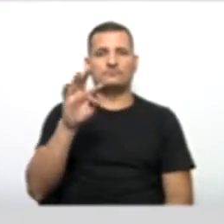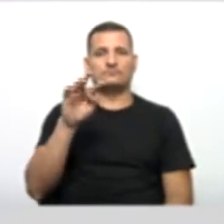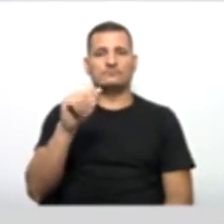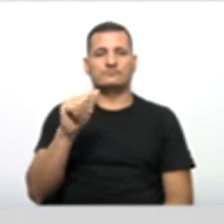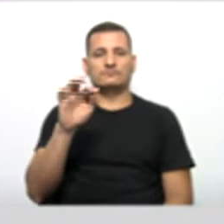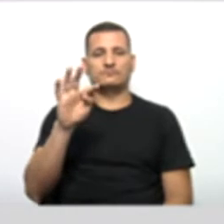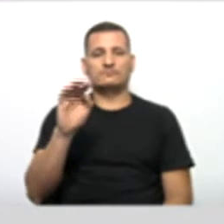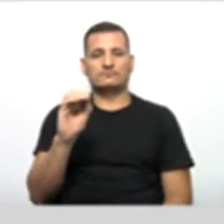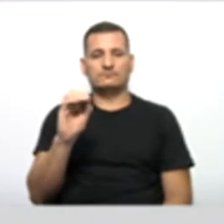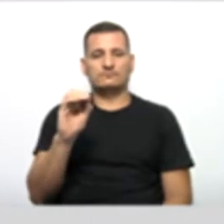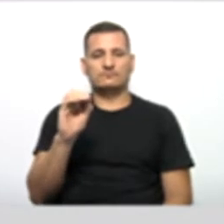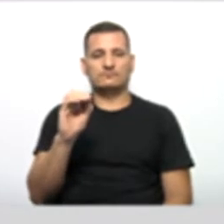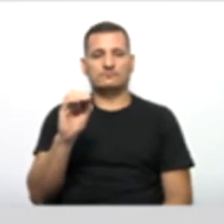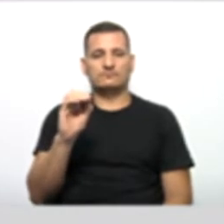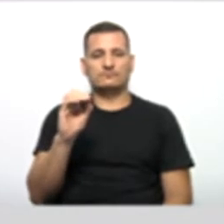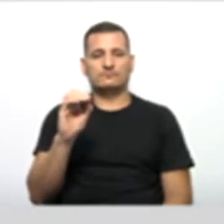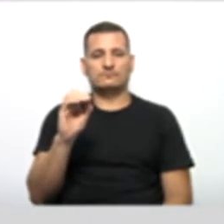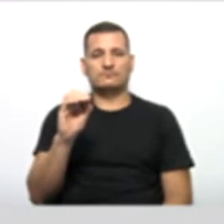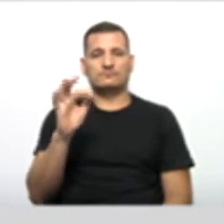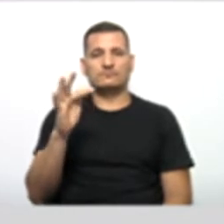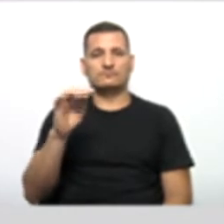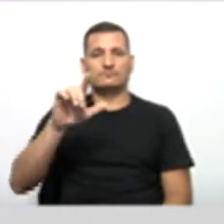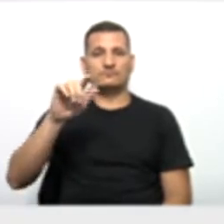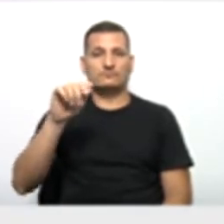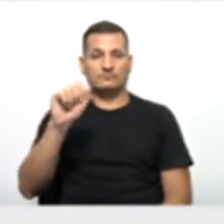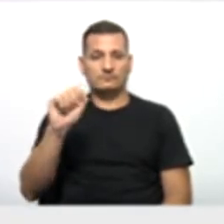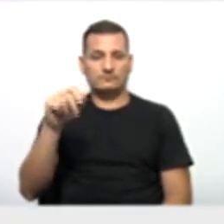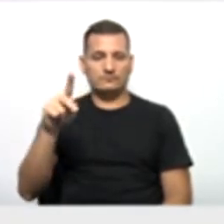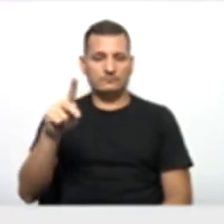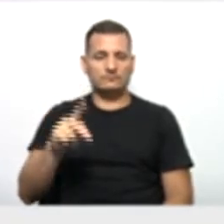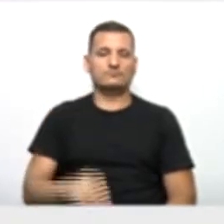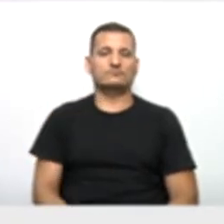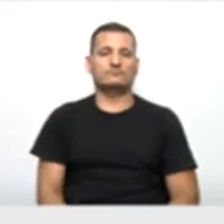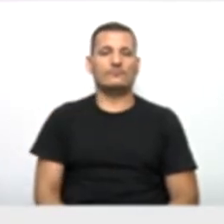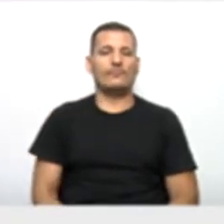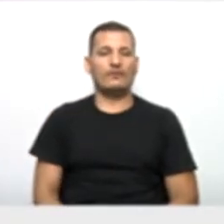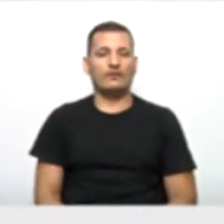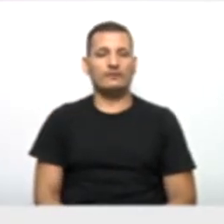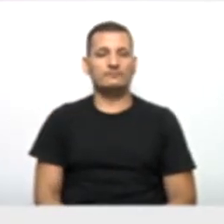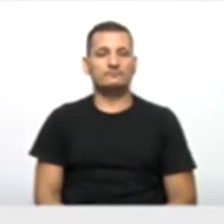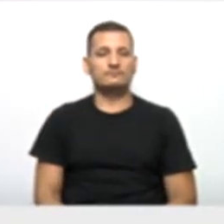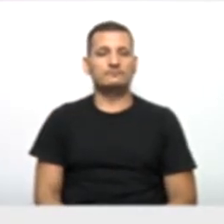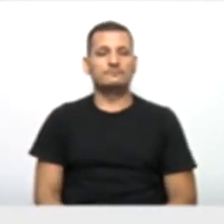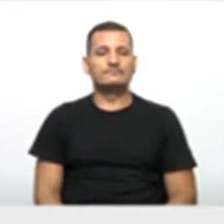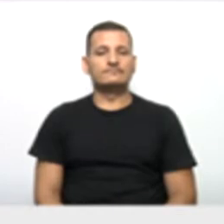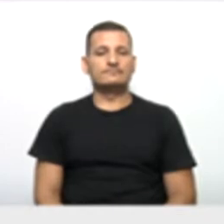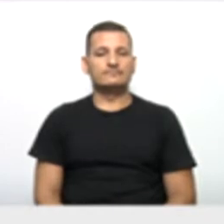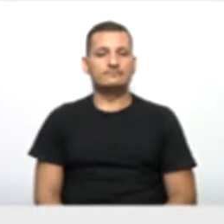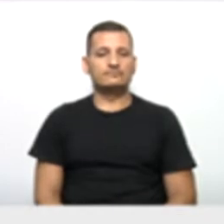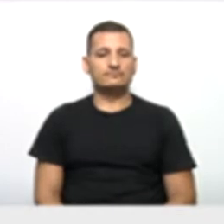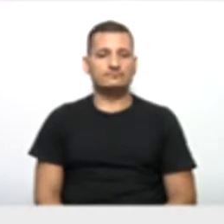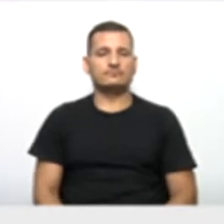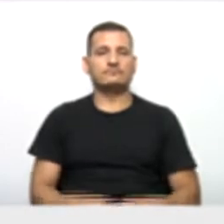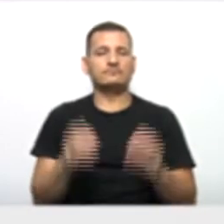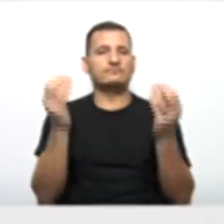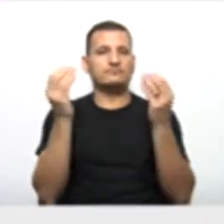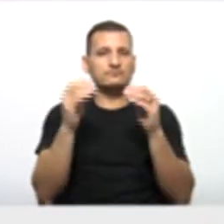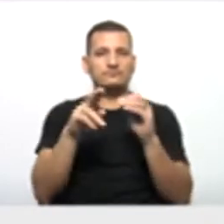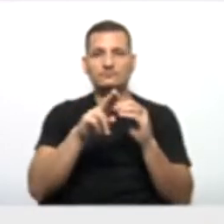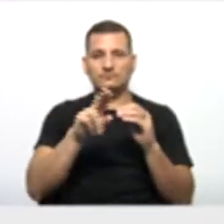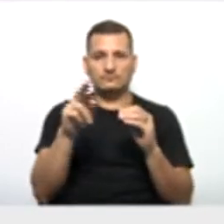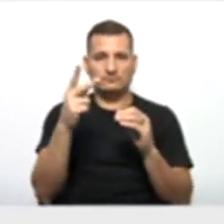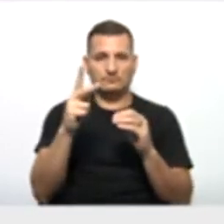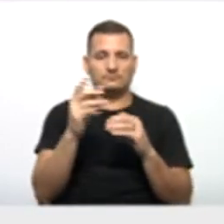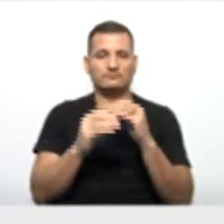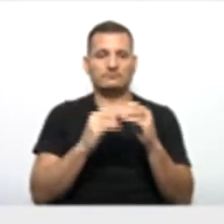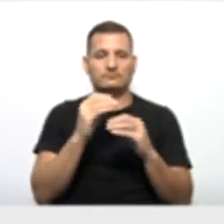que o cliente new esquema para clicar nele ele vai abrir aqui pra que você coloque o nome do seu novo